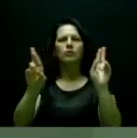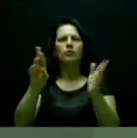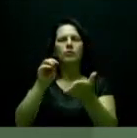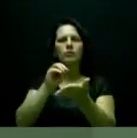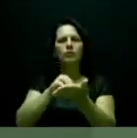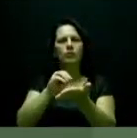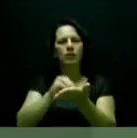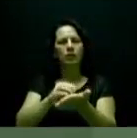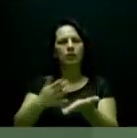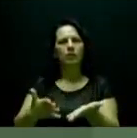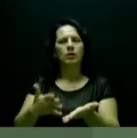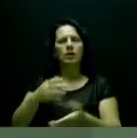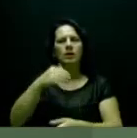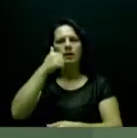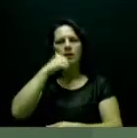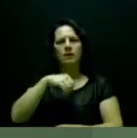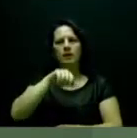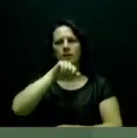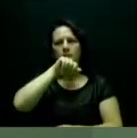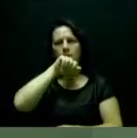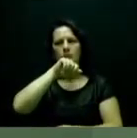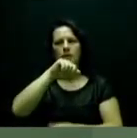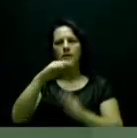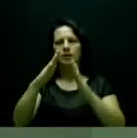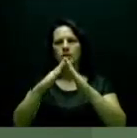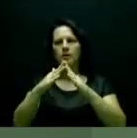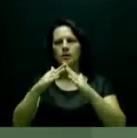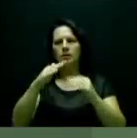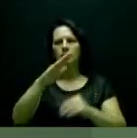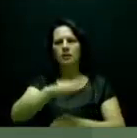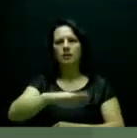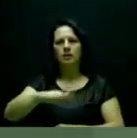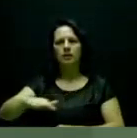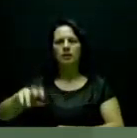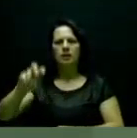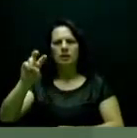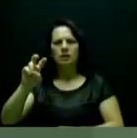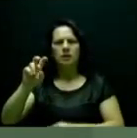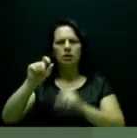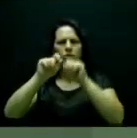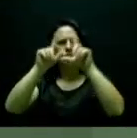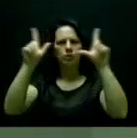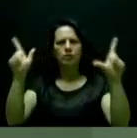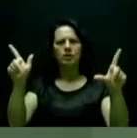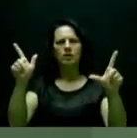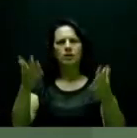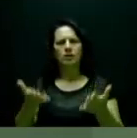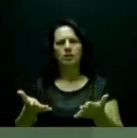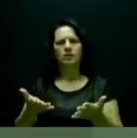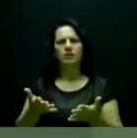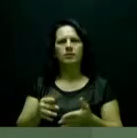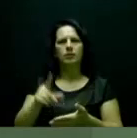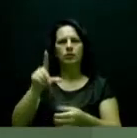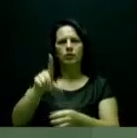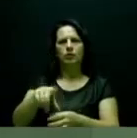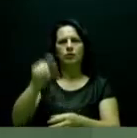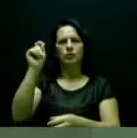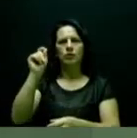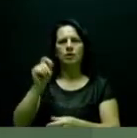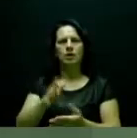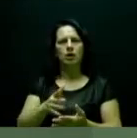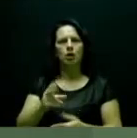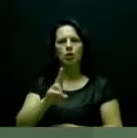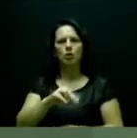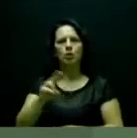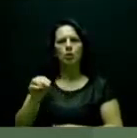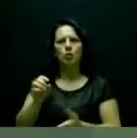mães que deixam seus filhos na creche às 5, 6 horas da manhã. Então foram para esses que eu fui eleito. E não